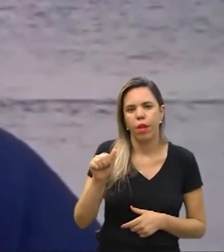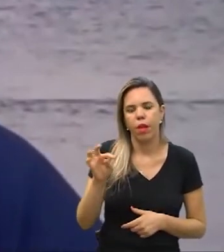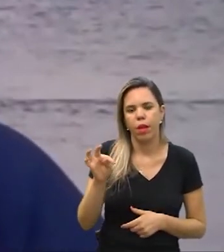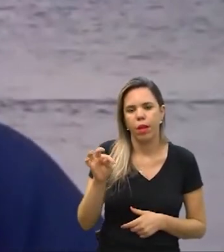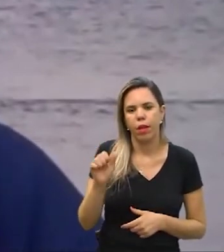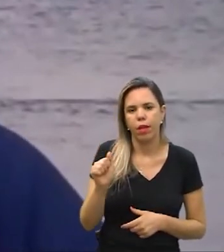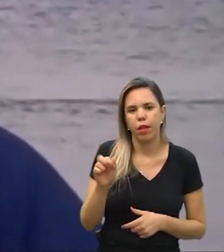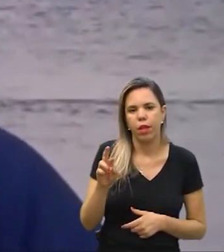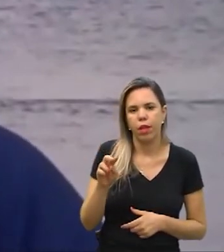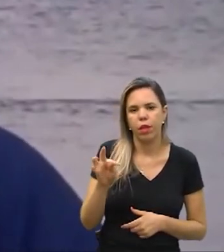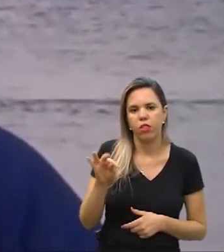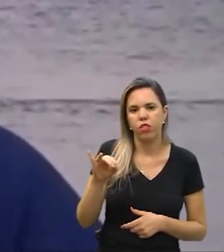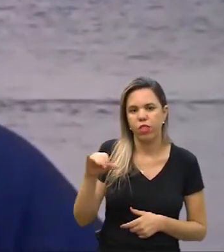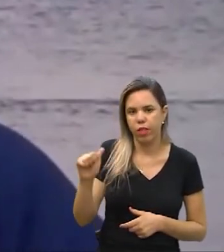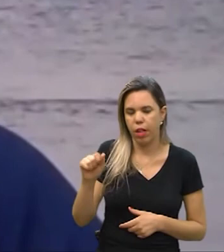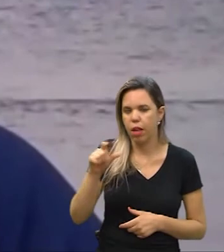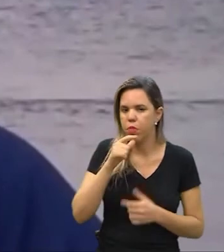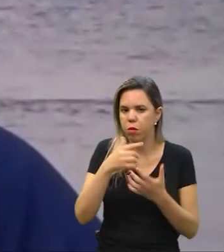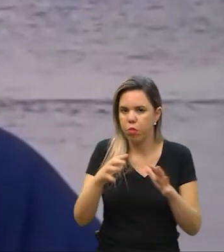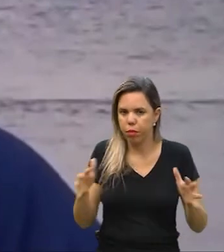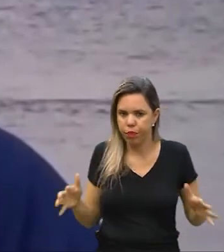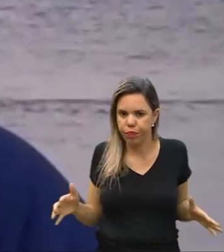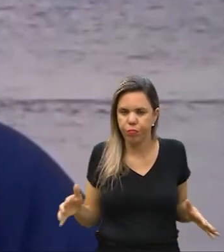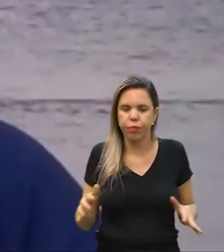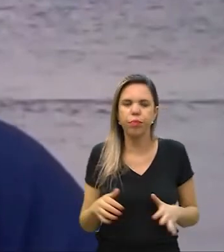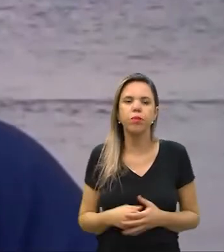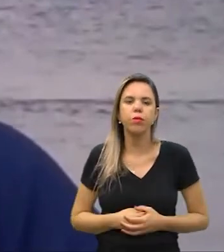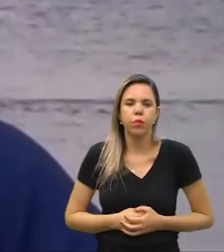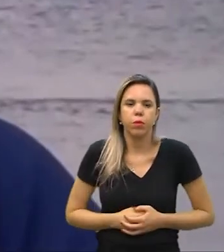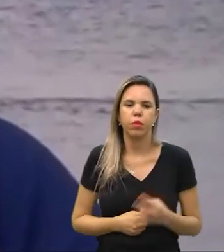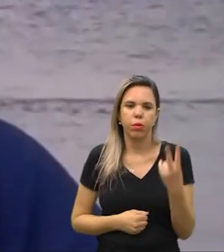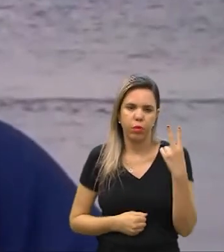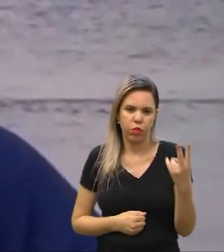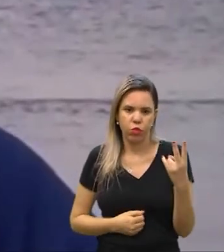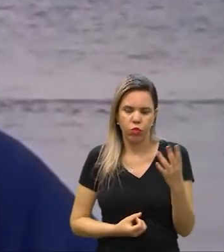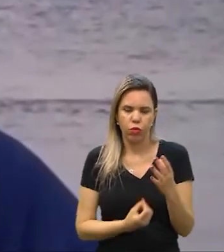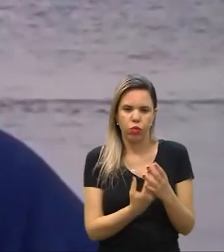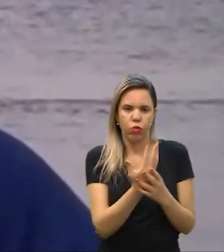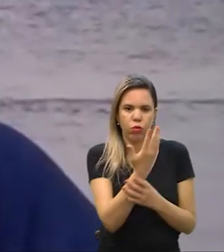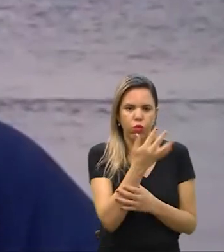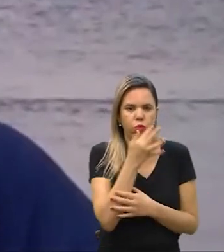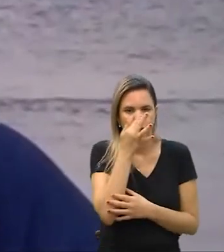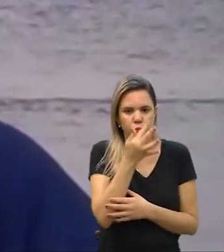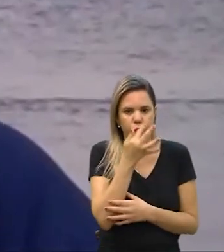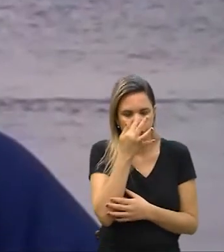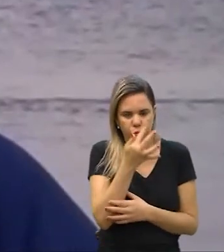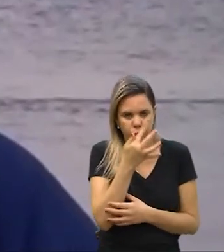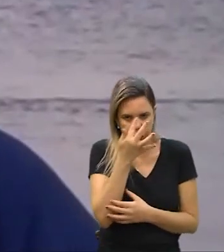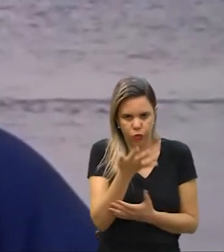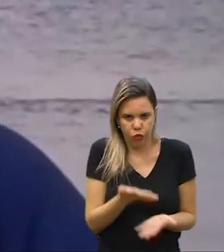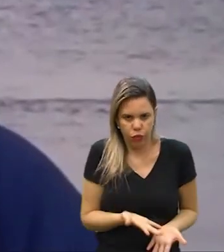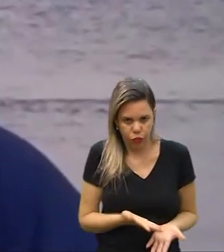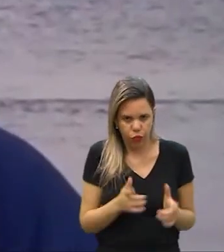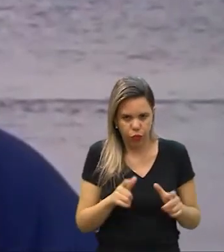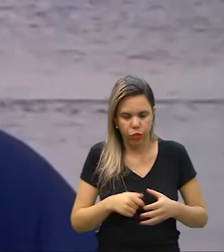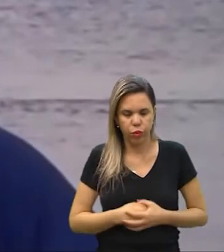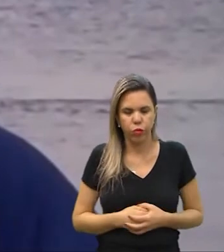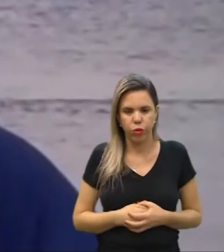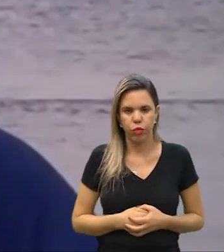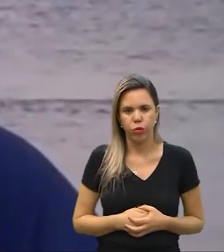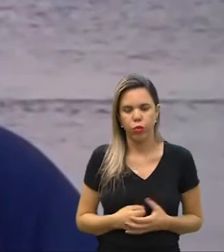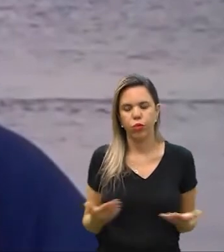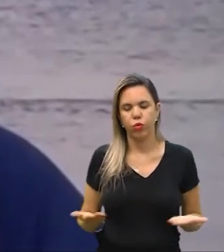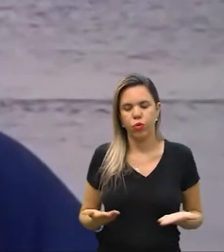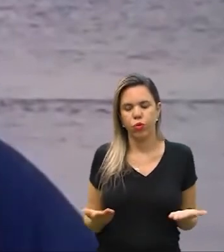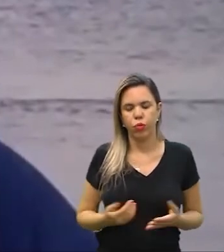Antártica tem duas plantas que dão flores, que são nativas dali, mas hoje em